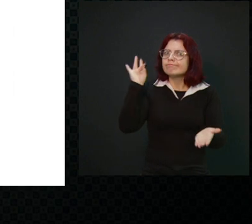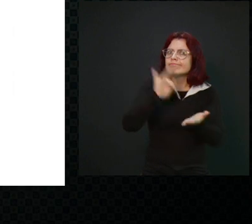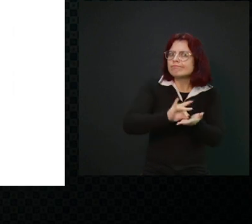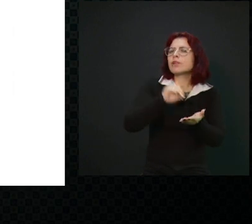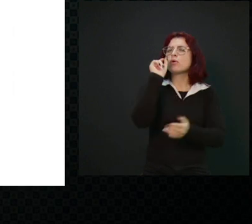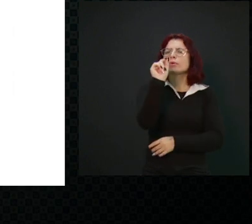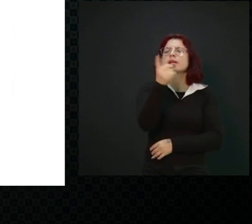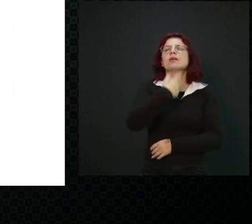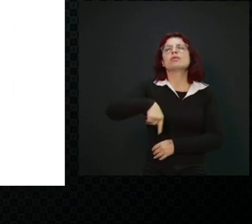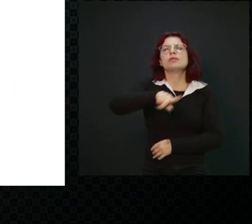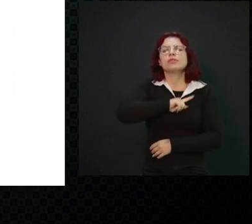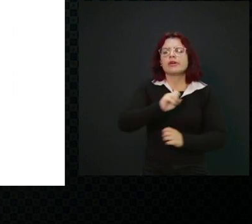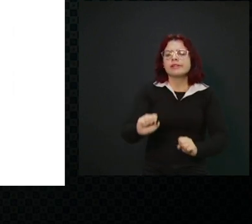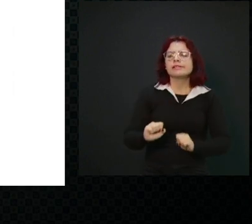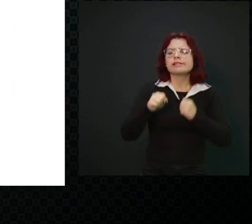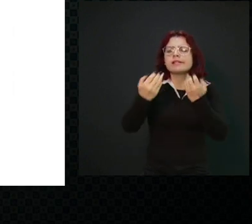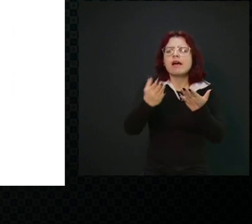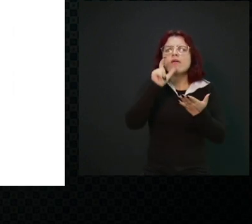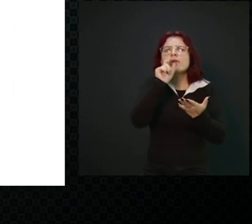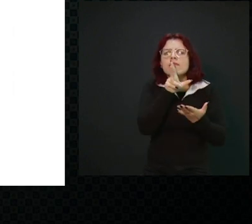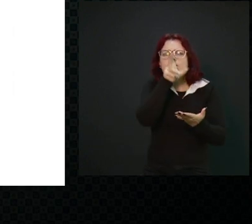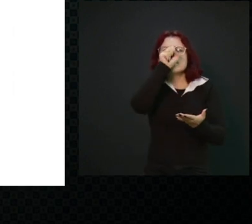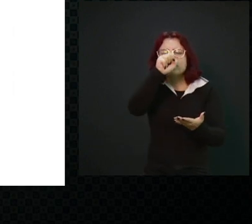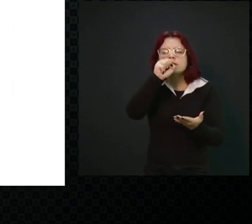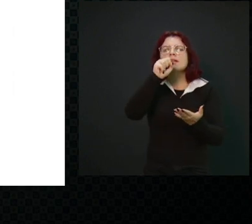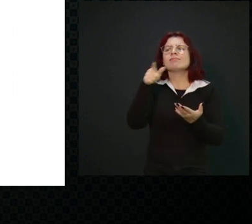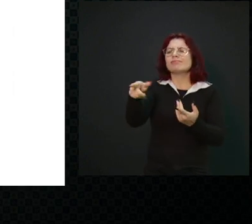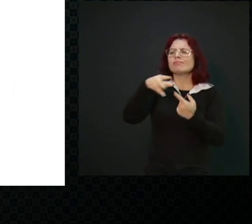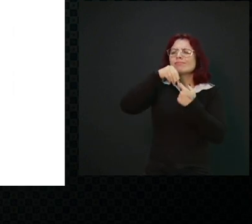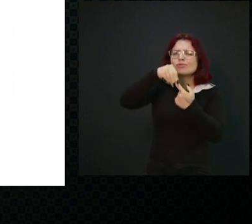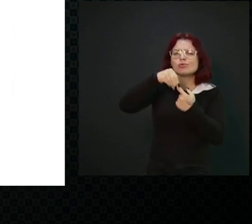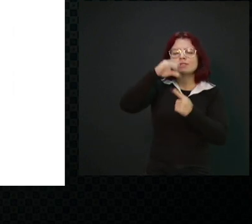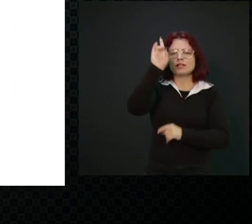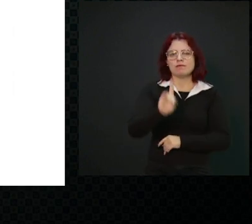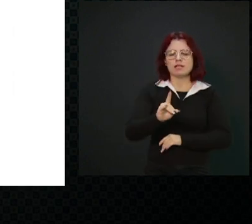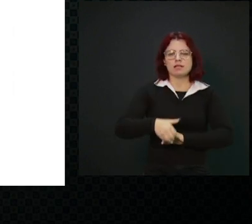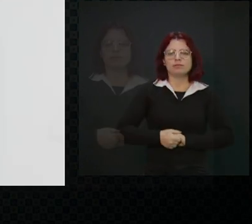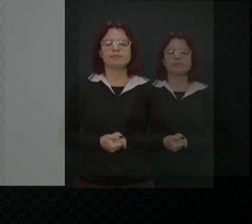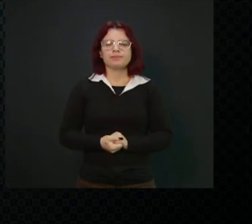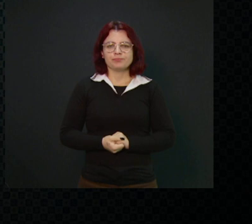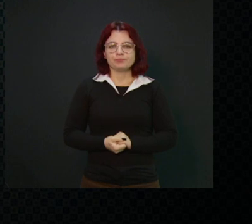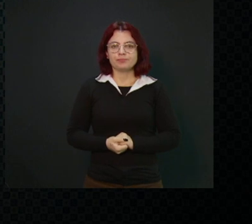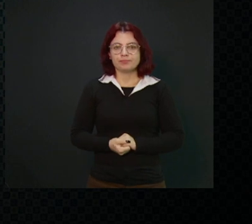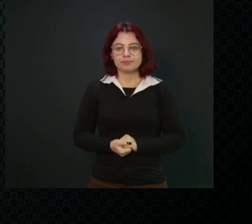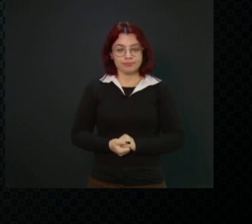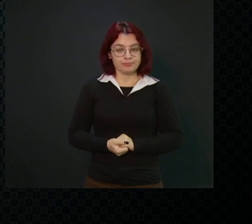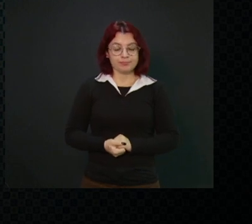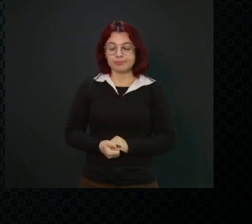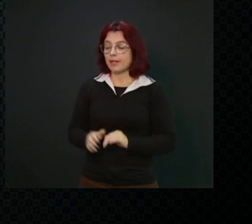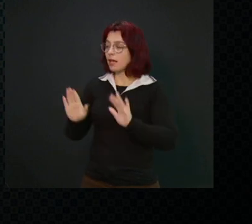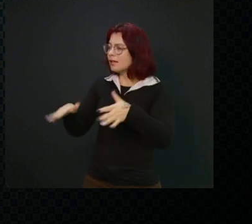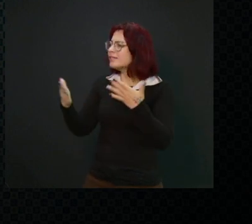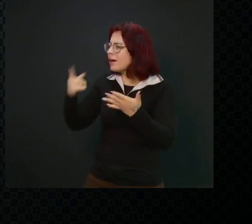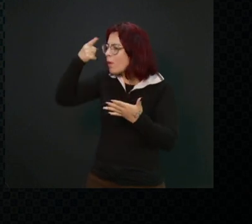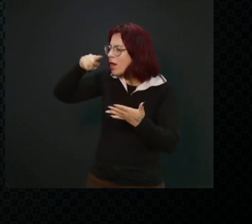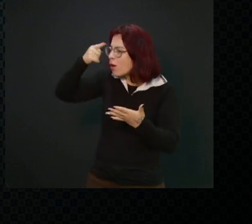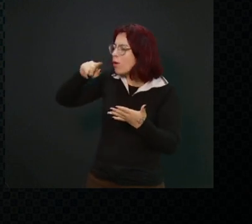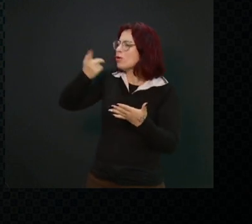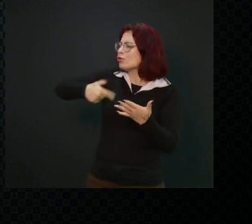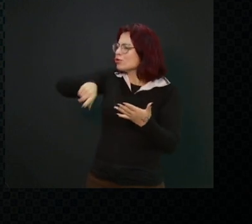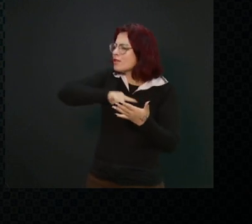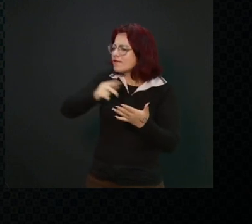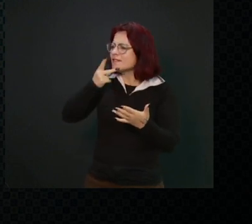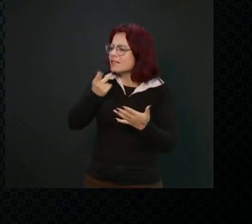nós reforçarmos a surdo-cegueira como deficiência única. Sabe, Carol, quando nós falamos